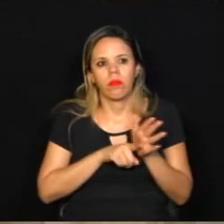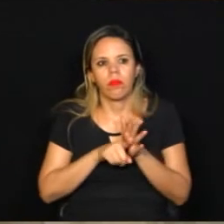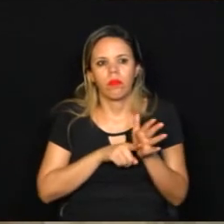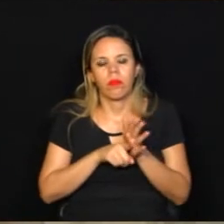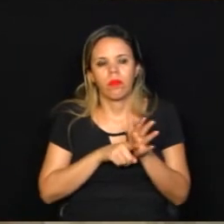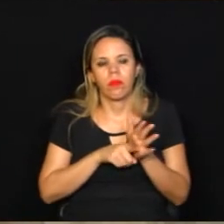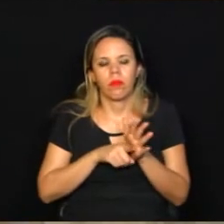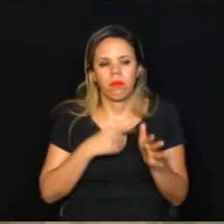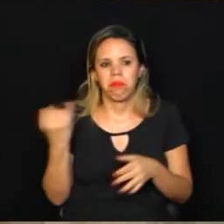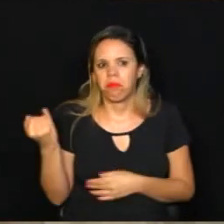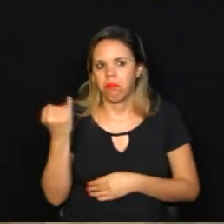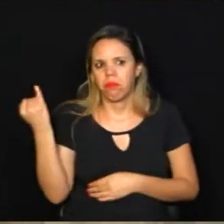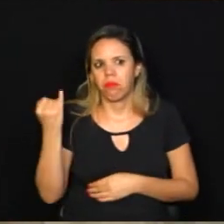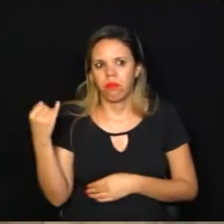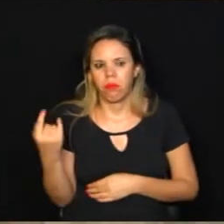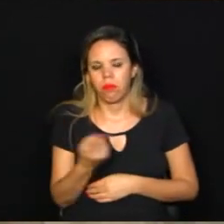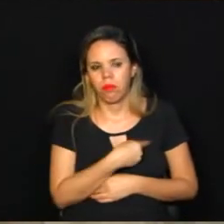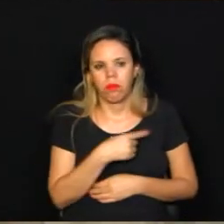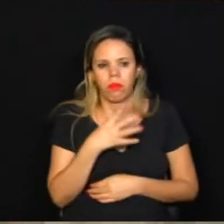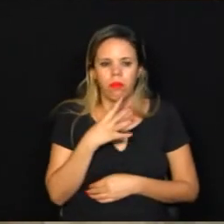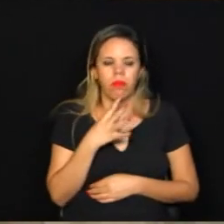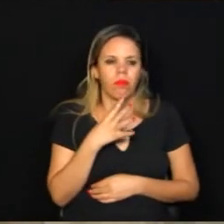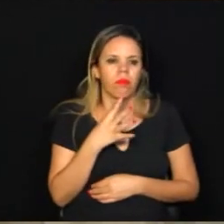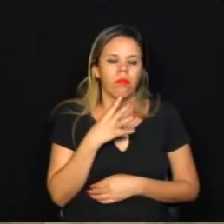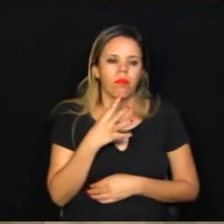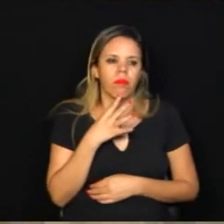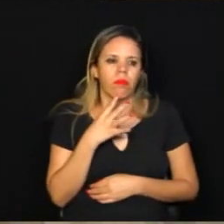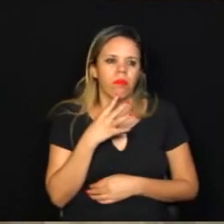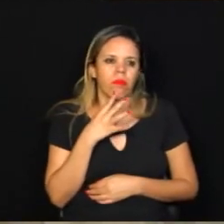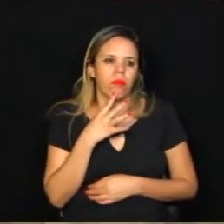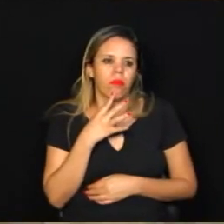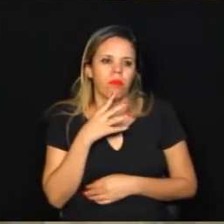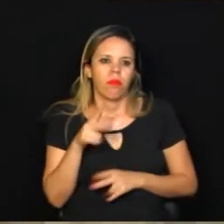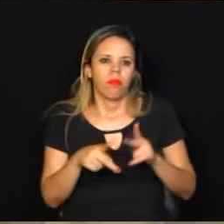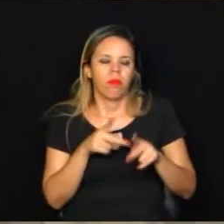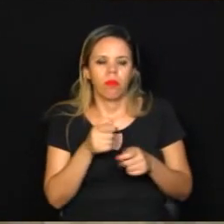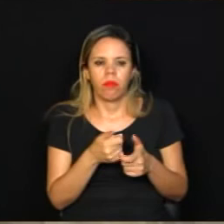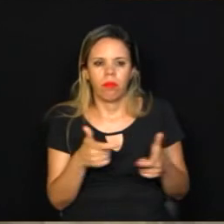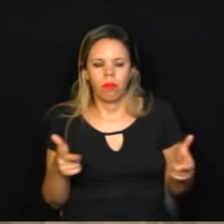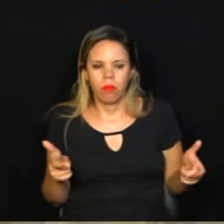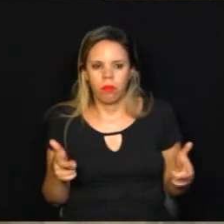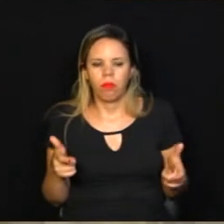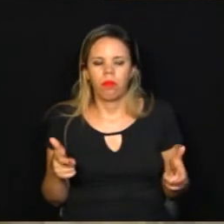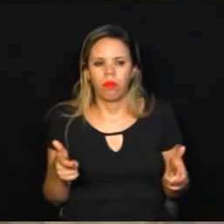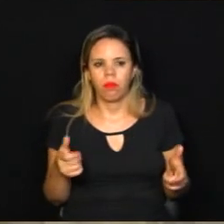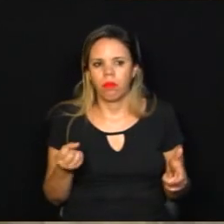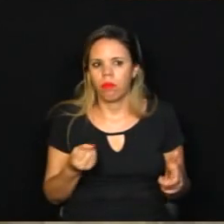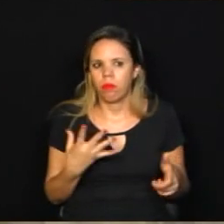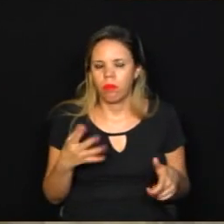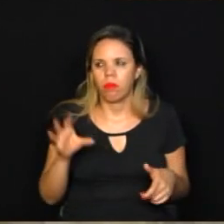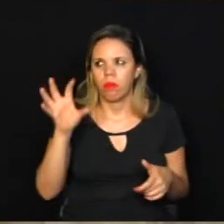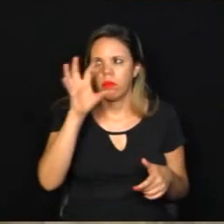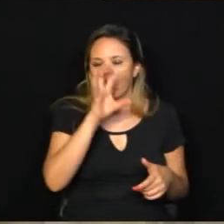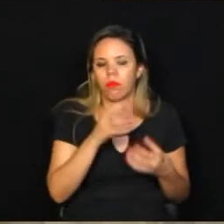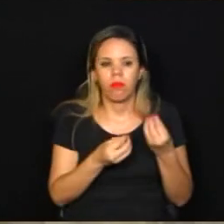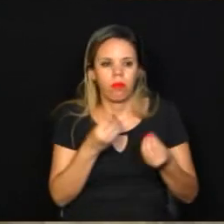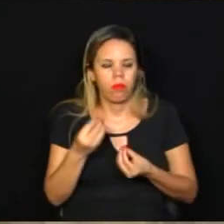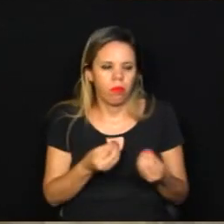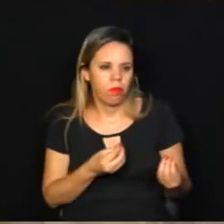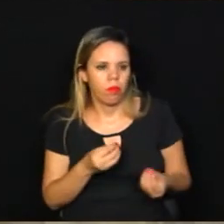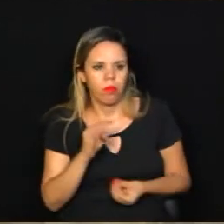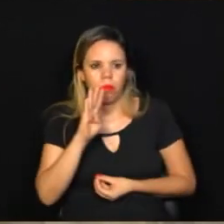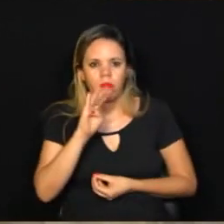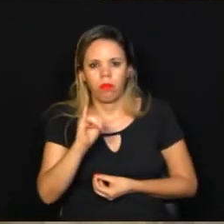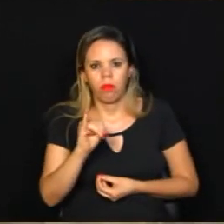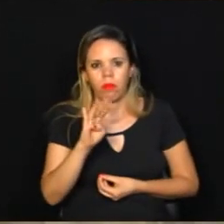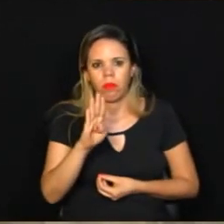muito importante para a gente conhecer a questão da população, de densidade demográfica, e o IBGE